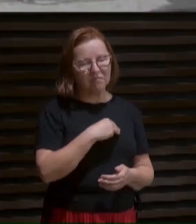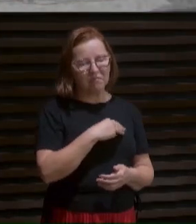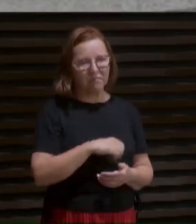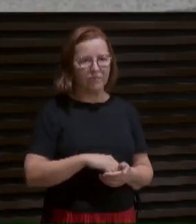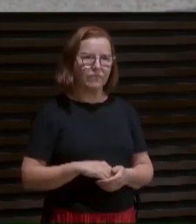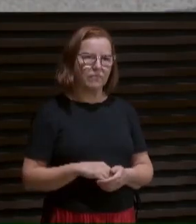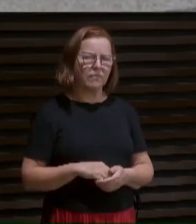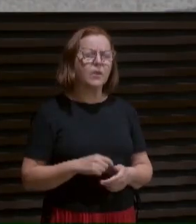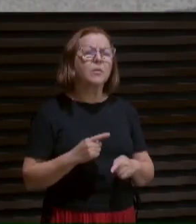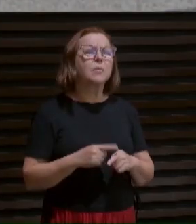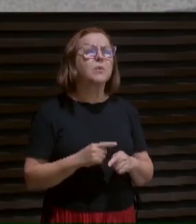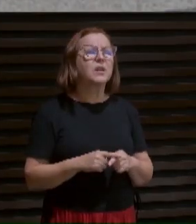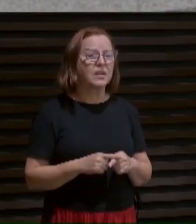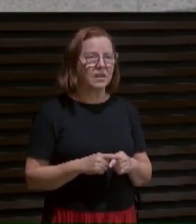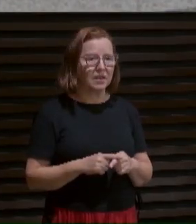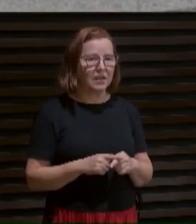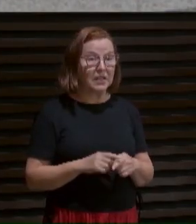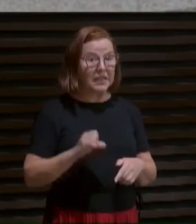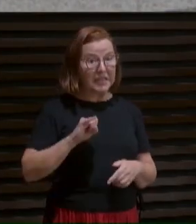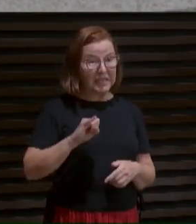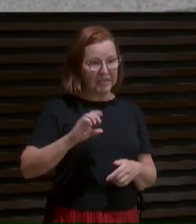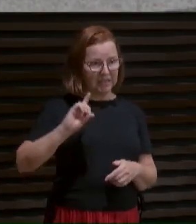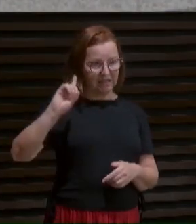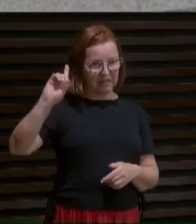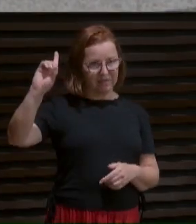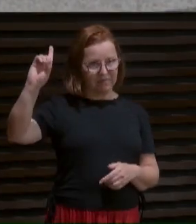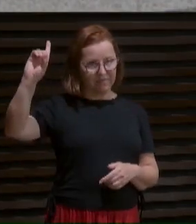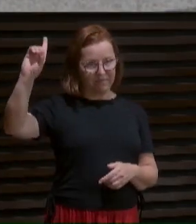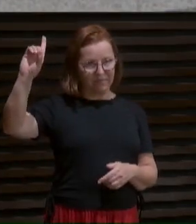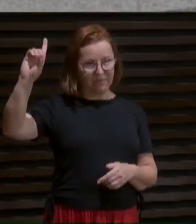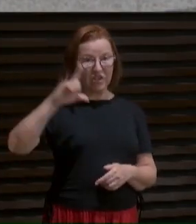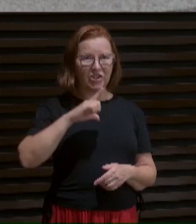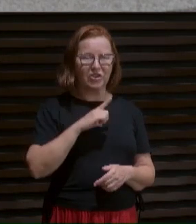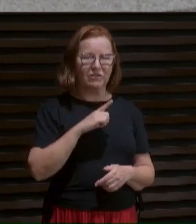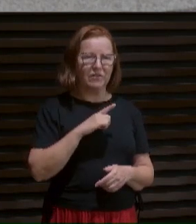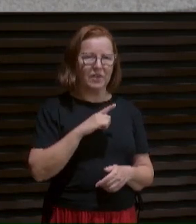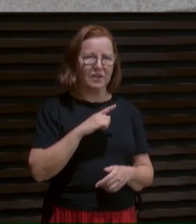Por quê, meus irmãos? Se Deus tivesse alguma